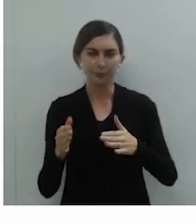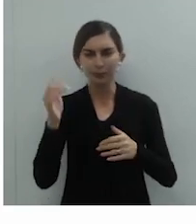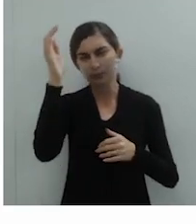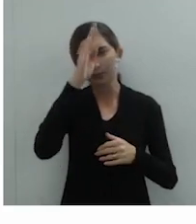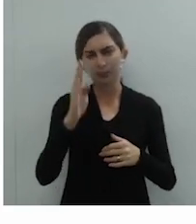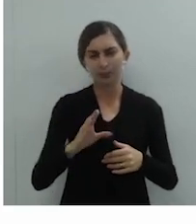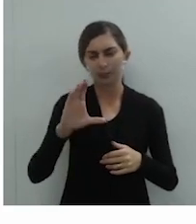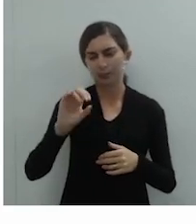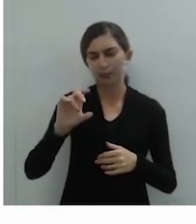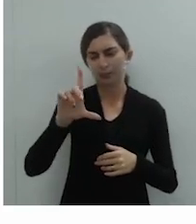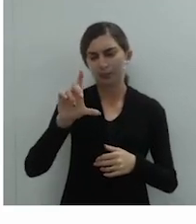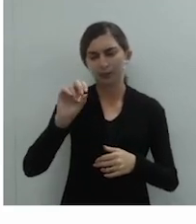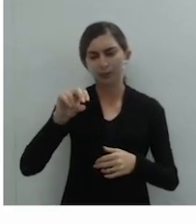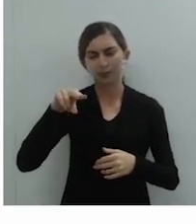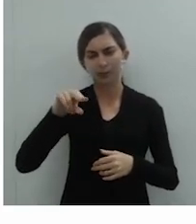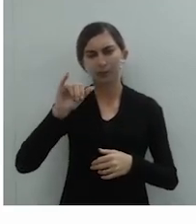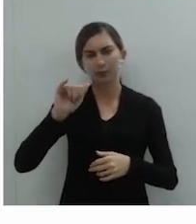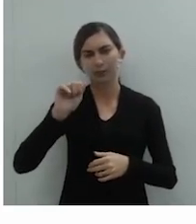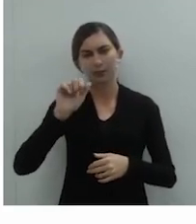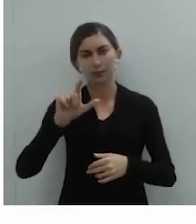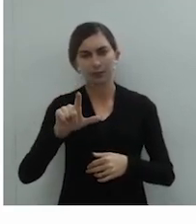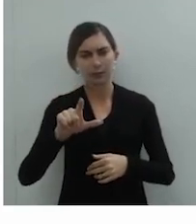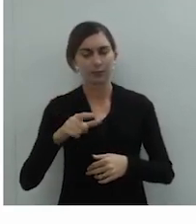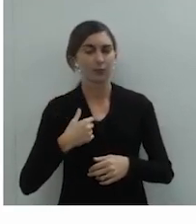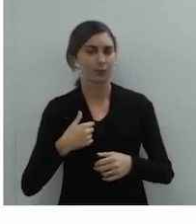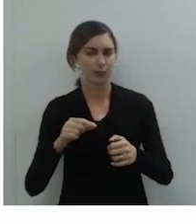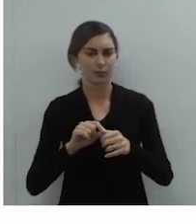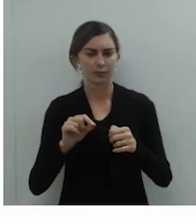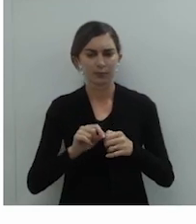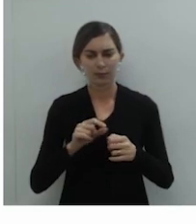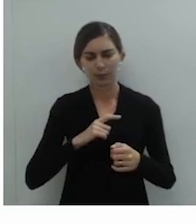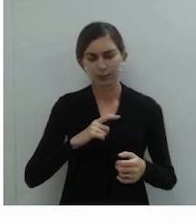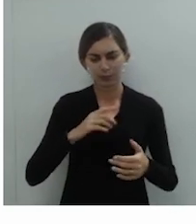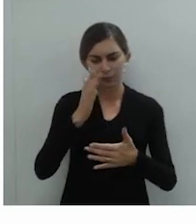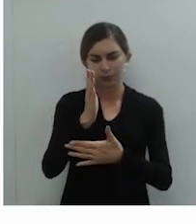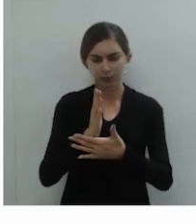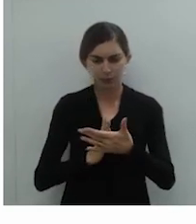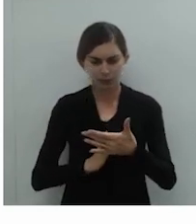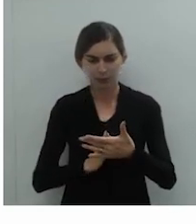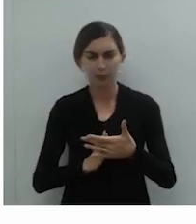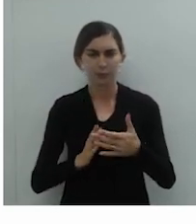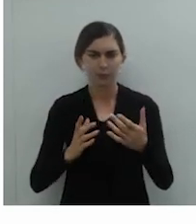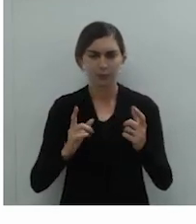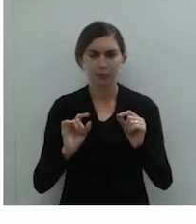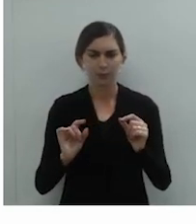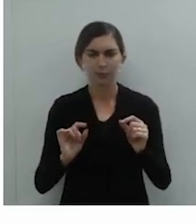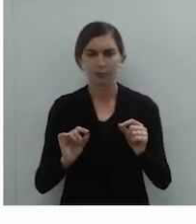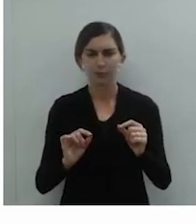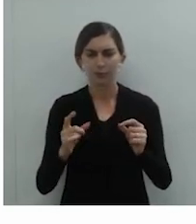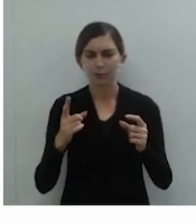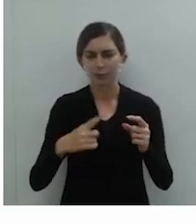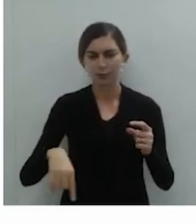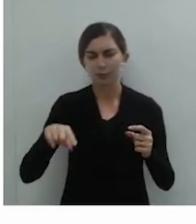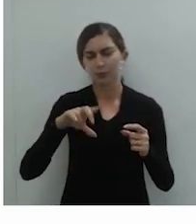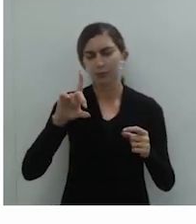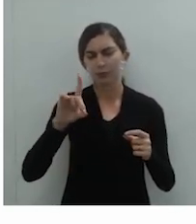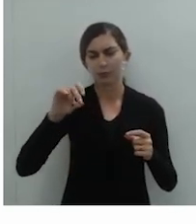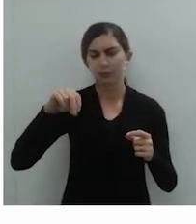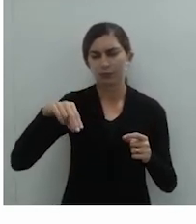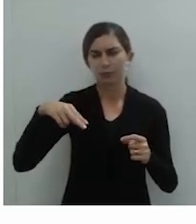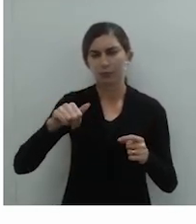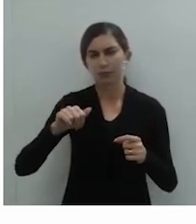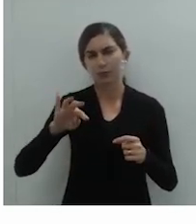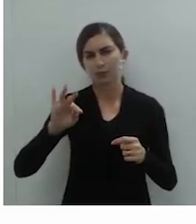Brasil Colônia, Brasil Colonial. Ele faz essa divisão, né, para os